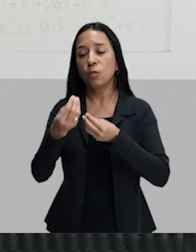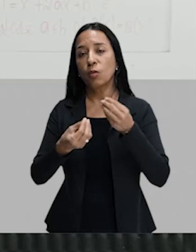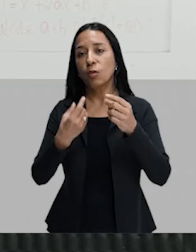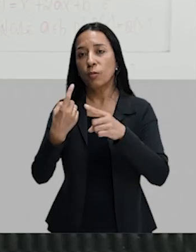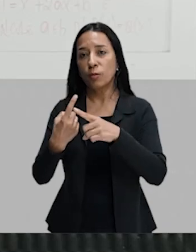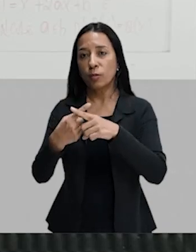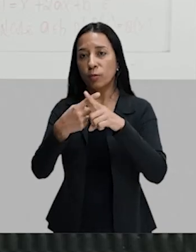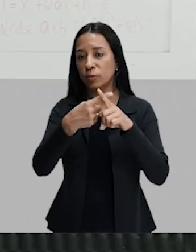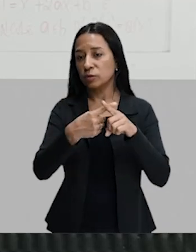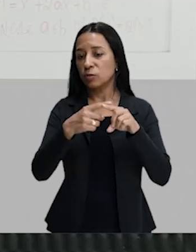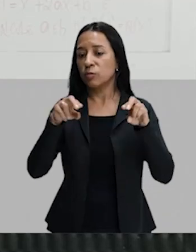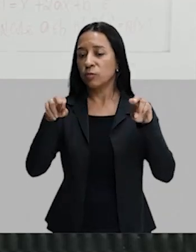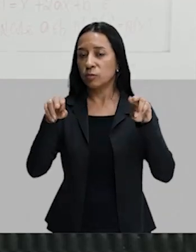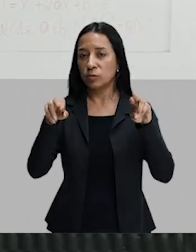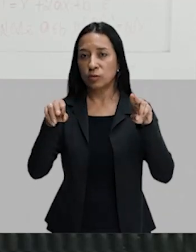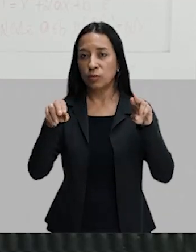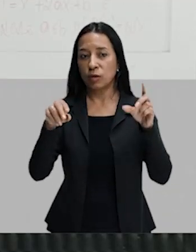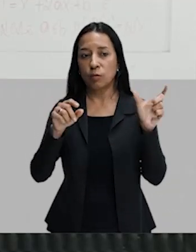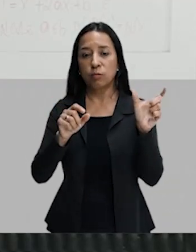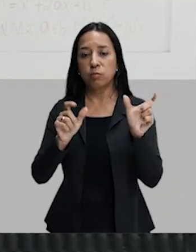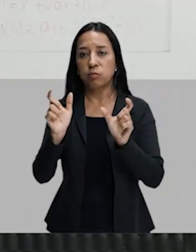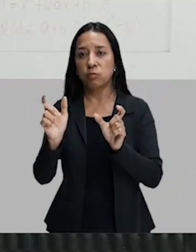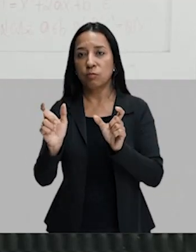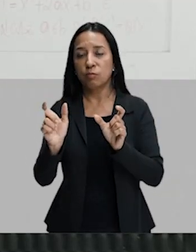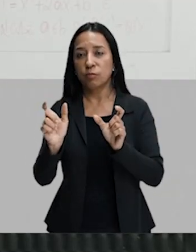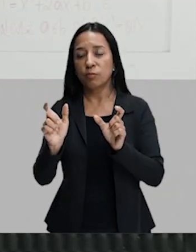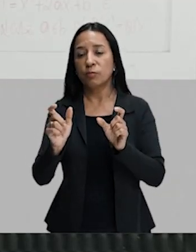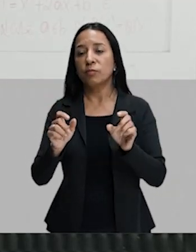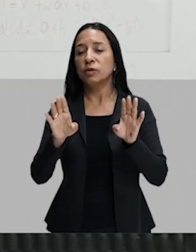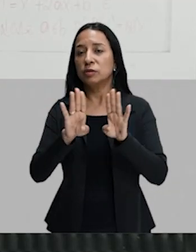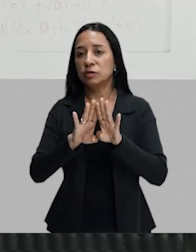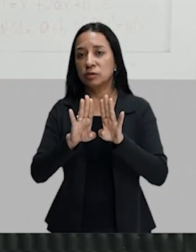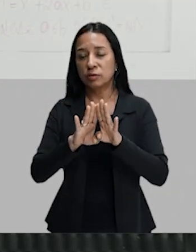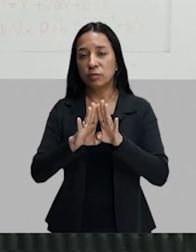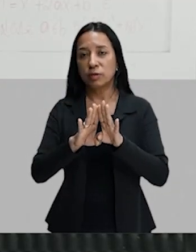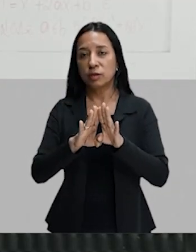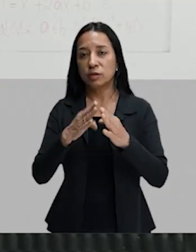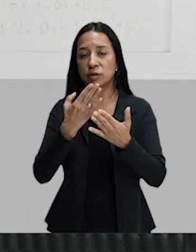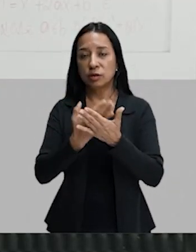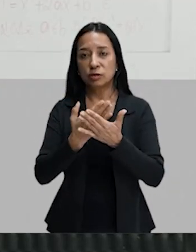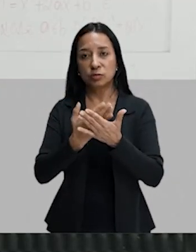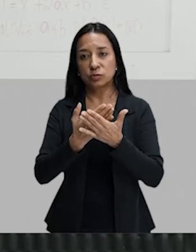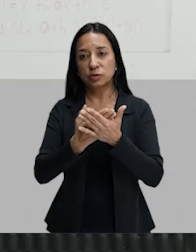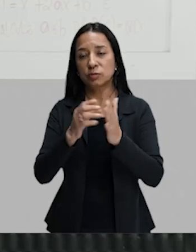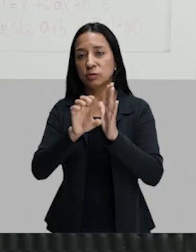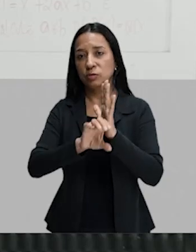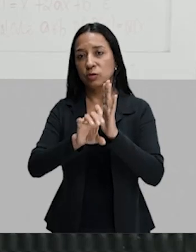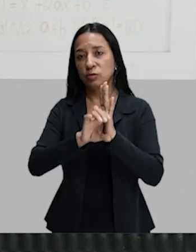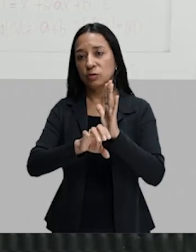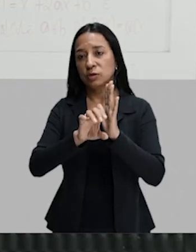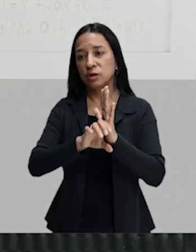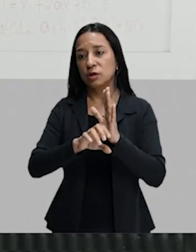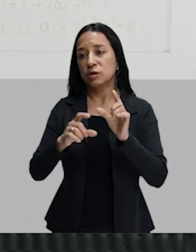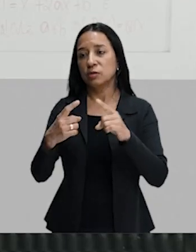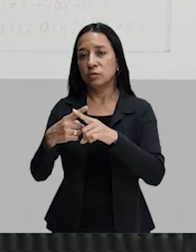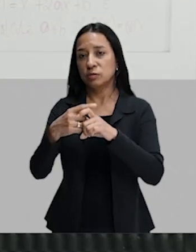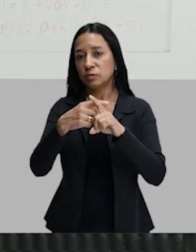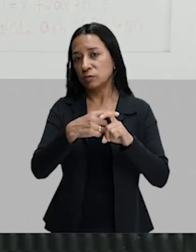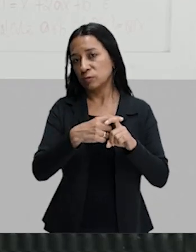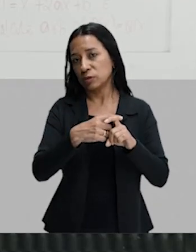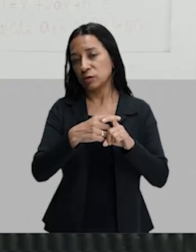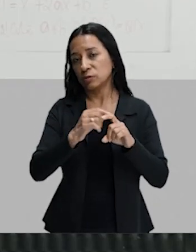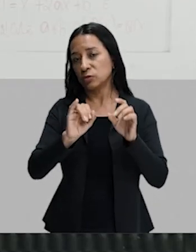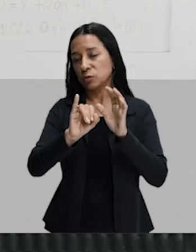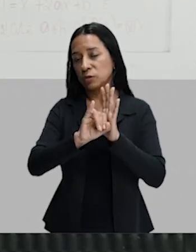polinômio é idêntico a outro, é igual a outro, que precisa acontecer. Vimos também o conceito de polinômios de identidade nula,